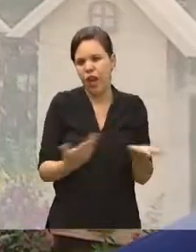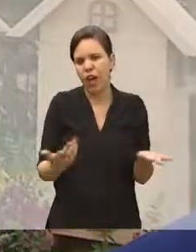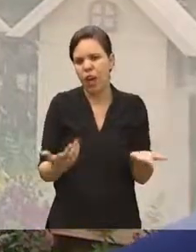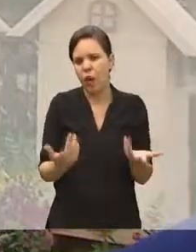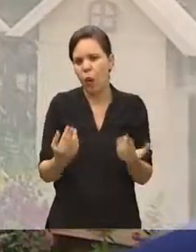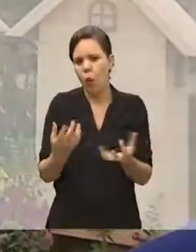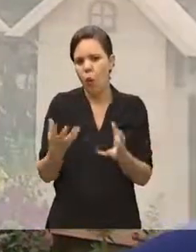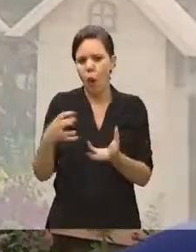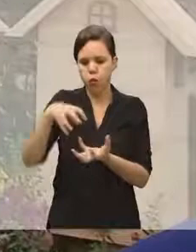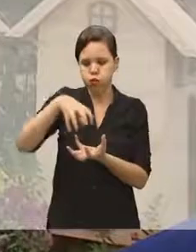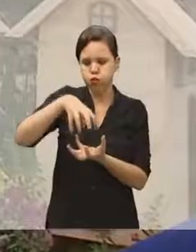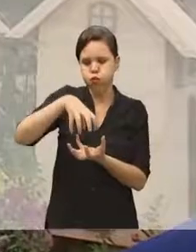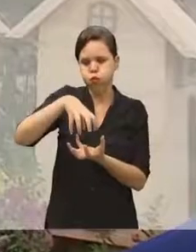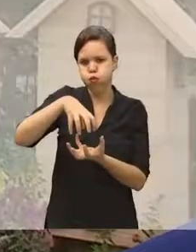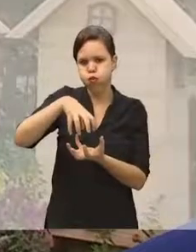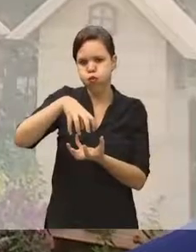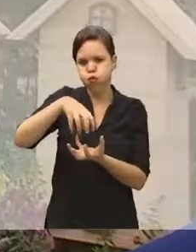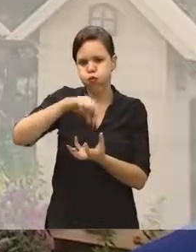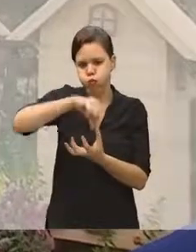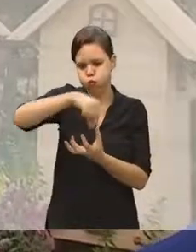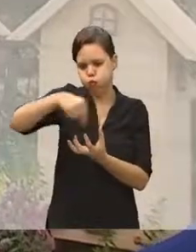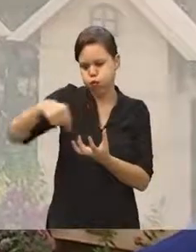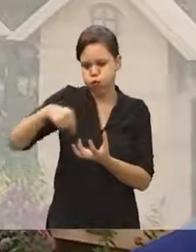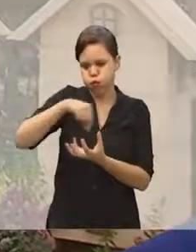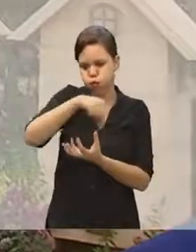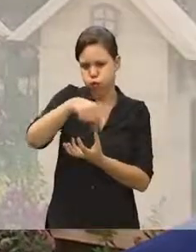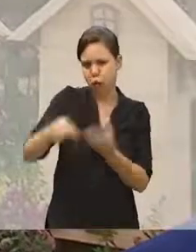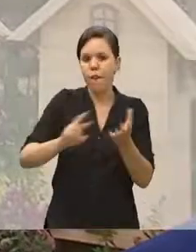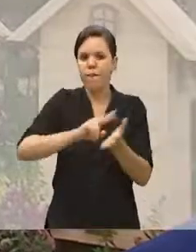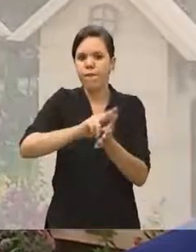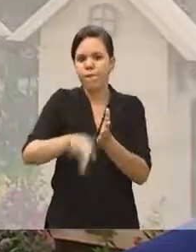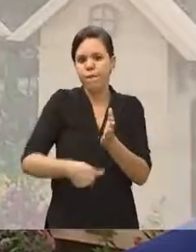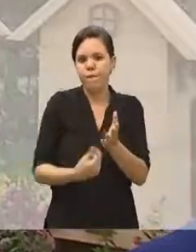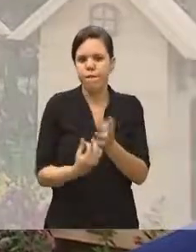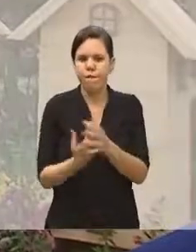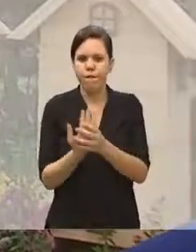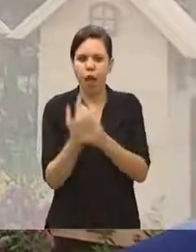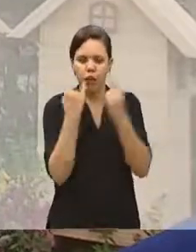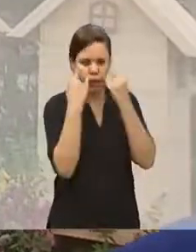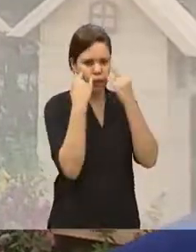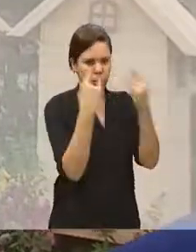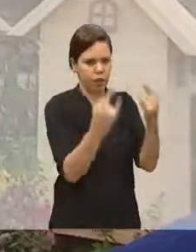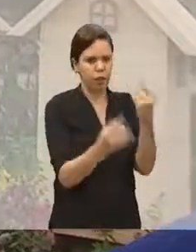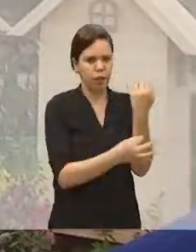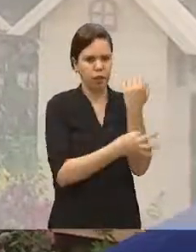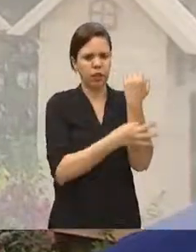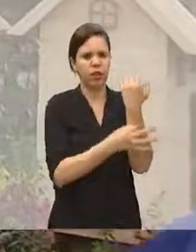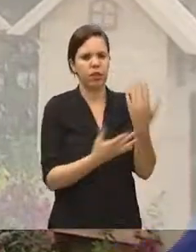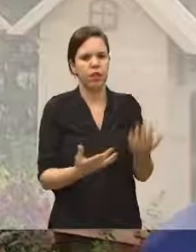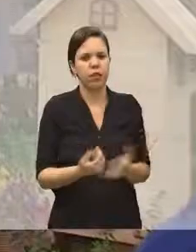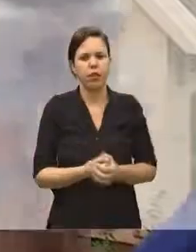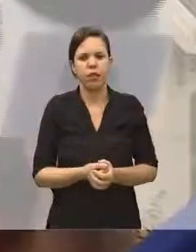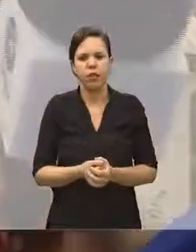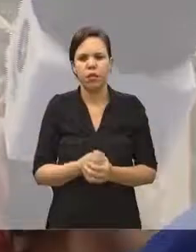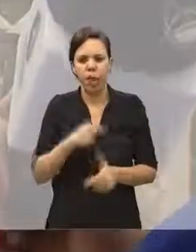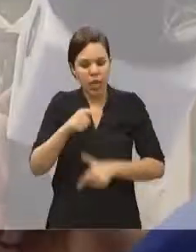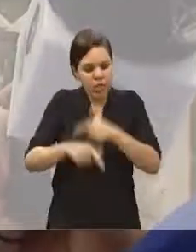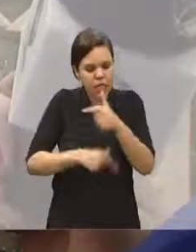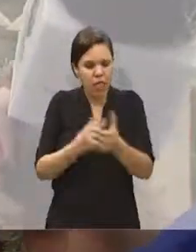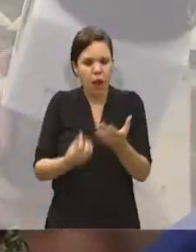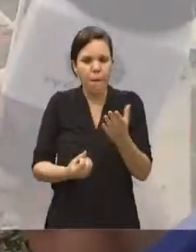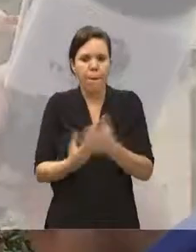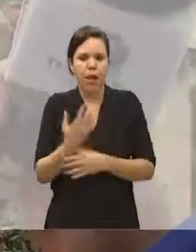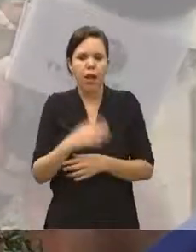de colmeia. E nele eu coloquei várias plantas que atraem as abelhas para polinização. Essas plantas,